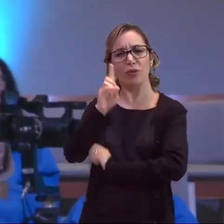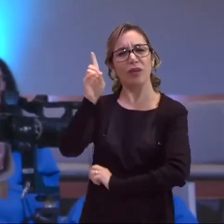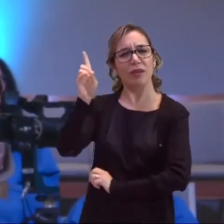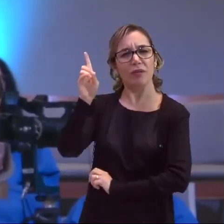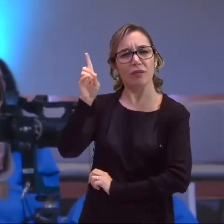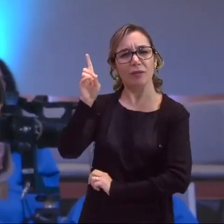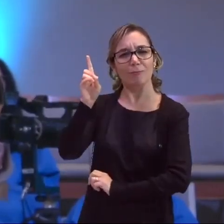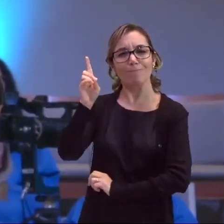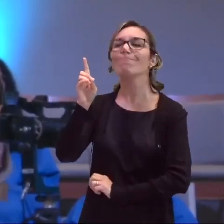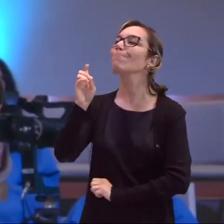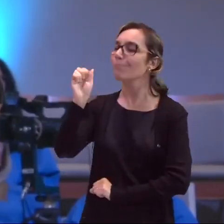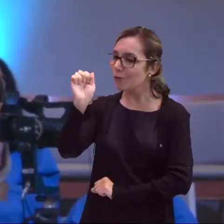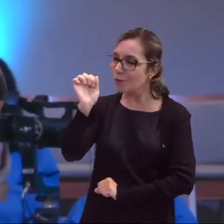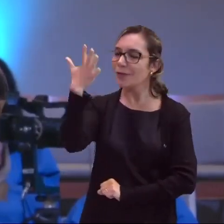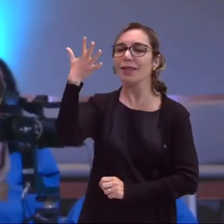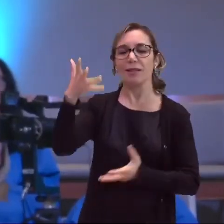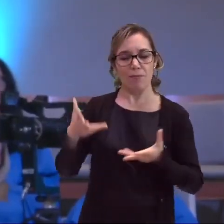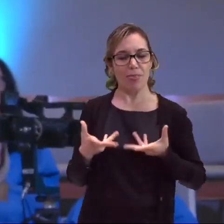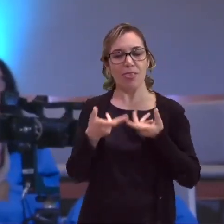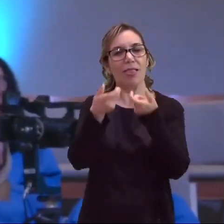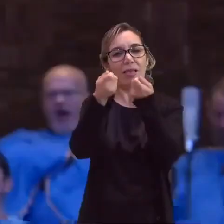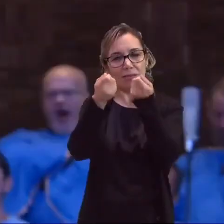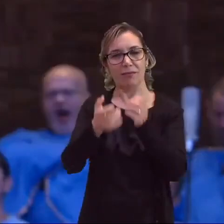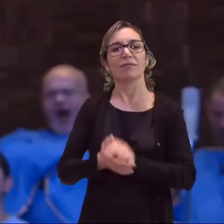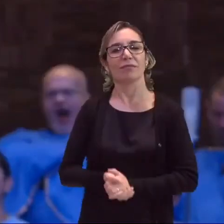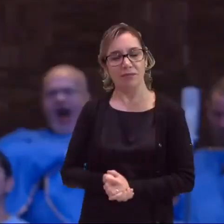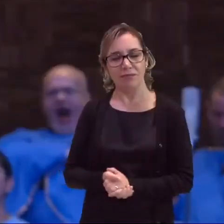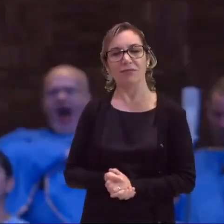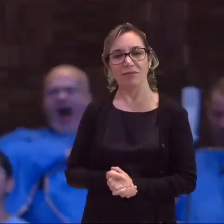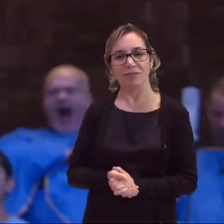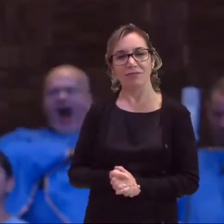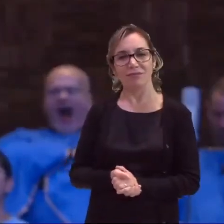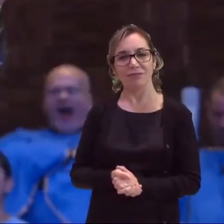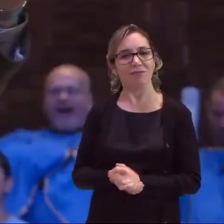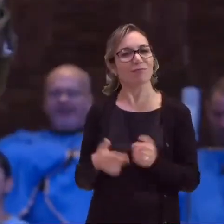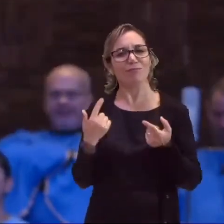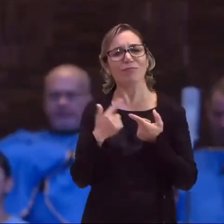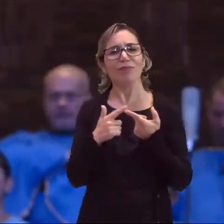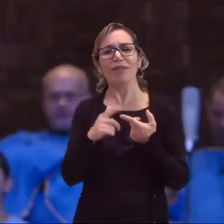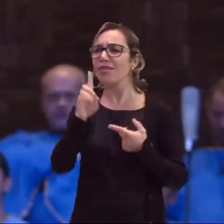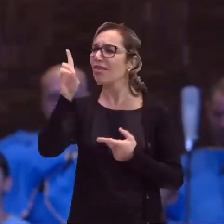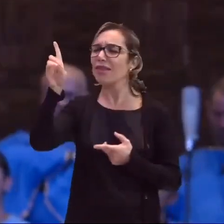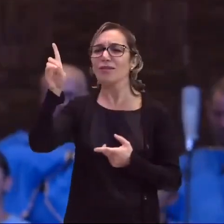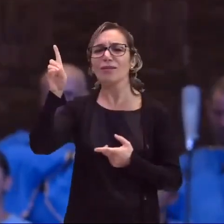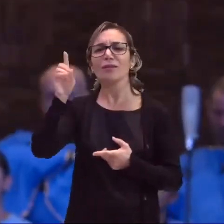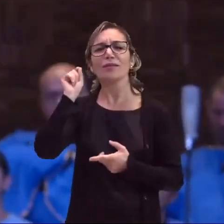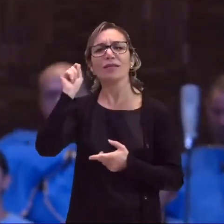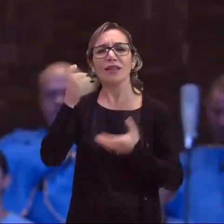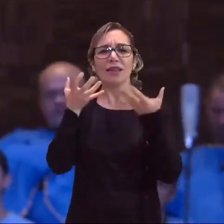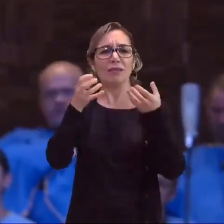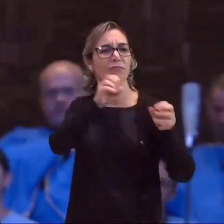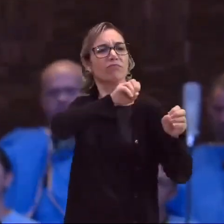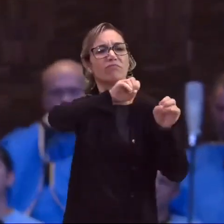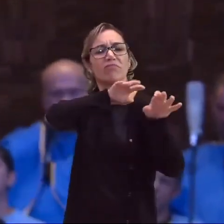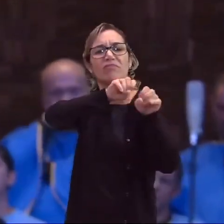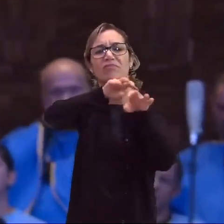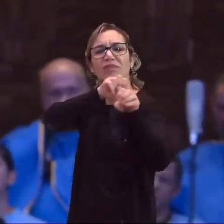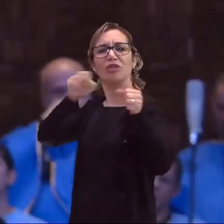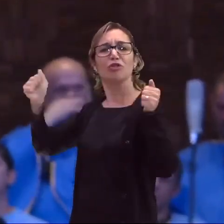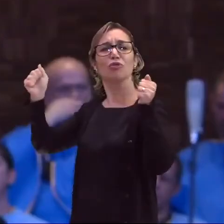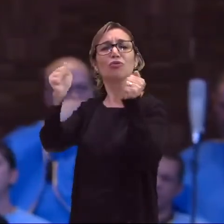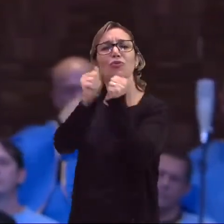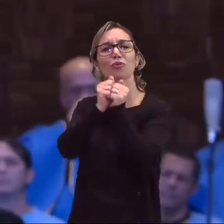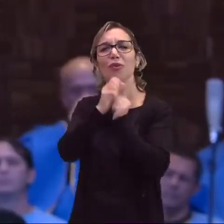é o princípio o princípio é o senhor está nos ensinando a orar e ele